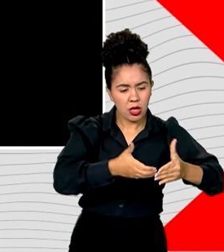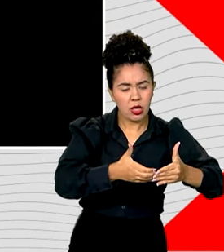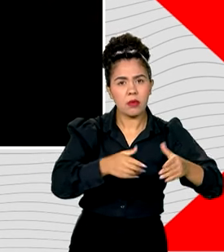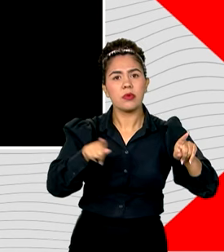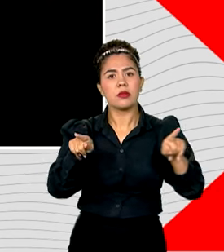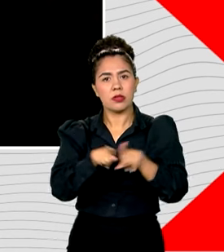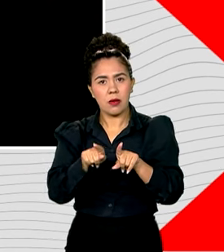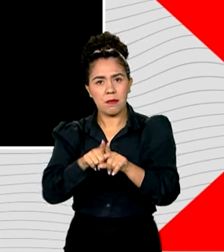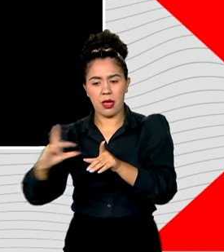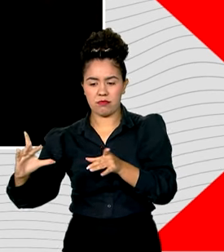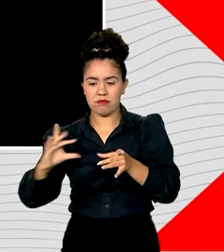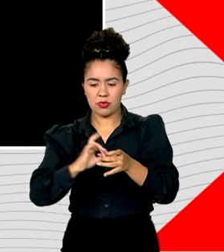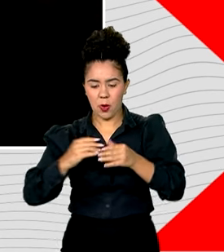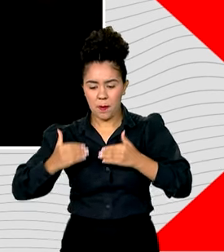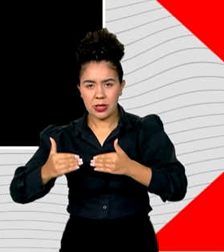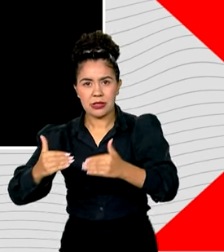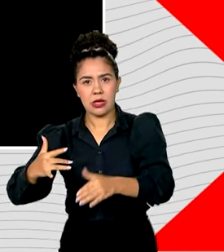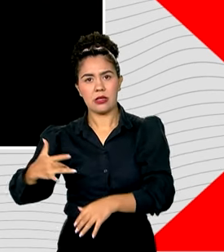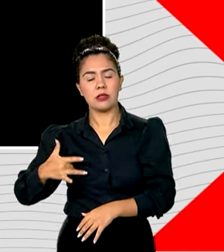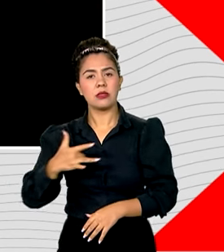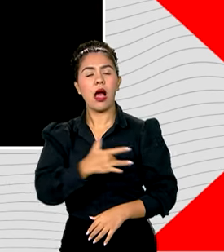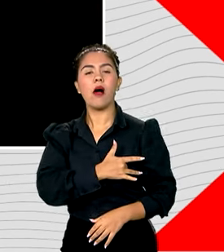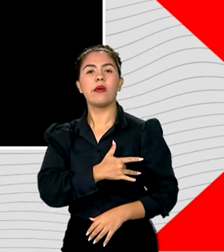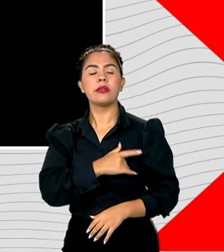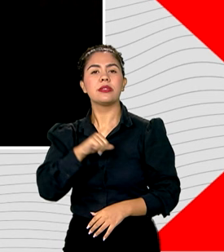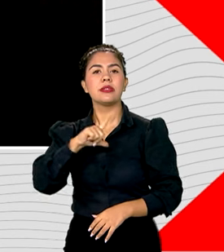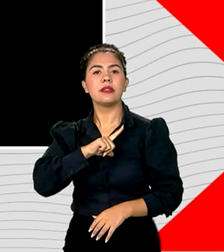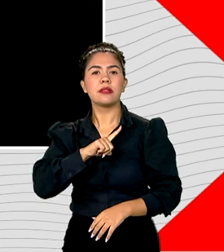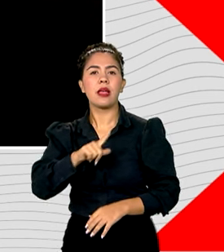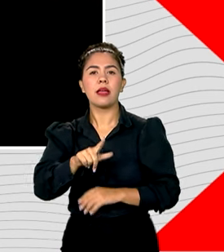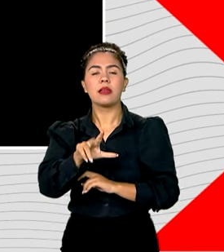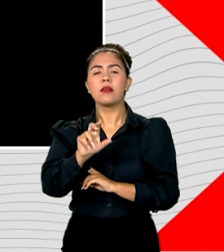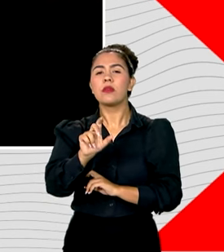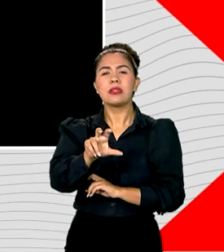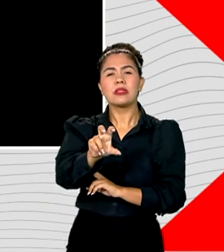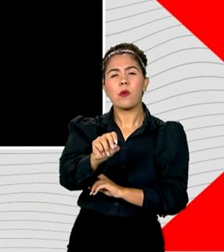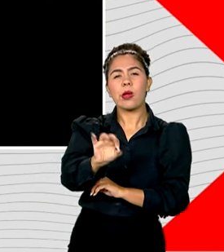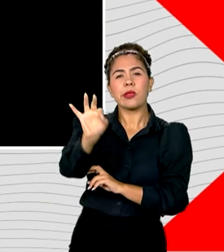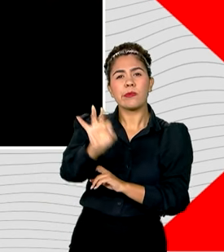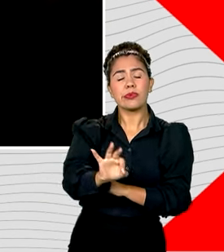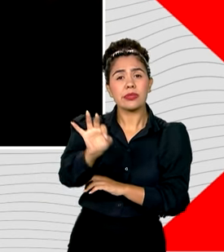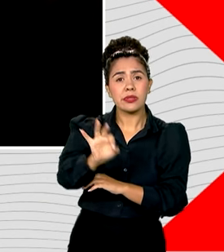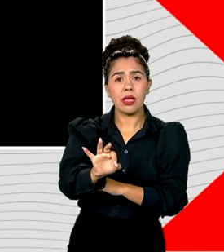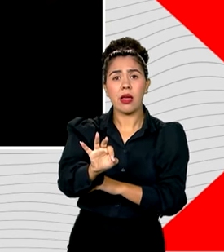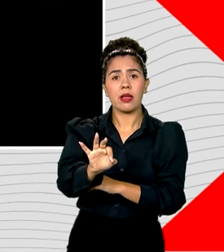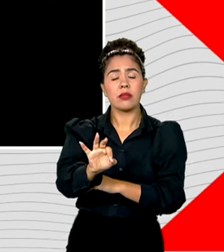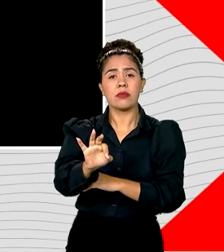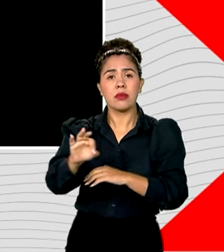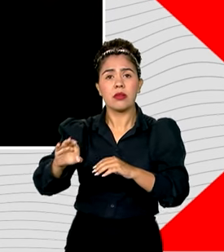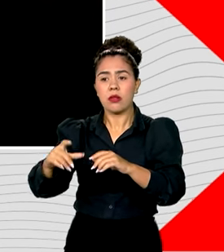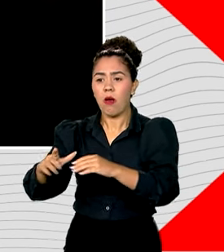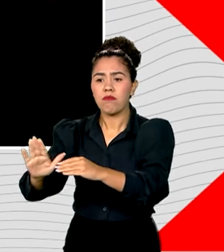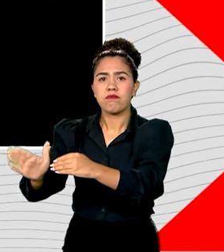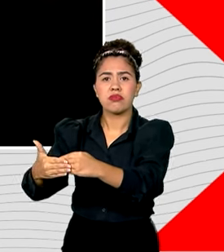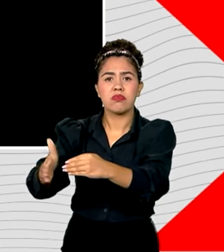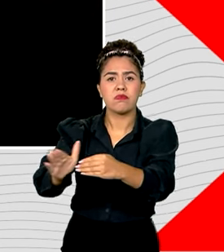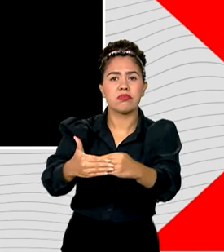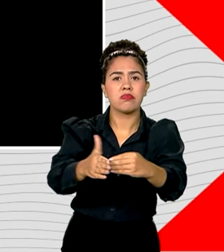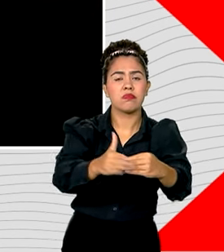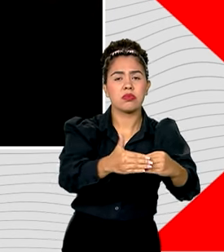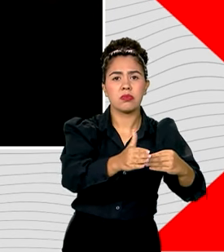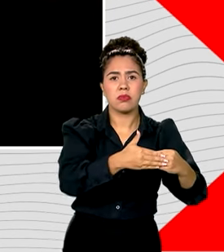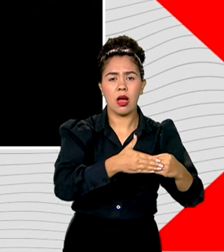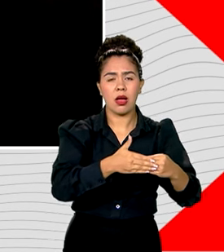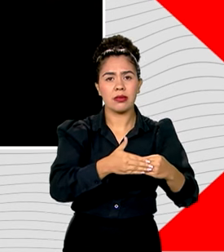Ministério da Saúde você tem hoje Metade dos leitos praticamente fechados num ociosidade grande que